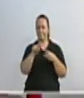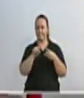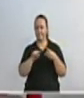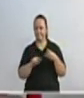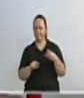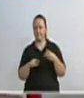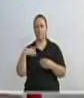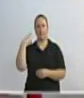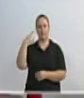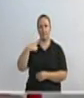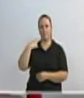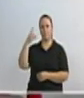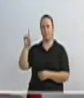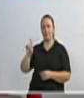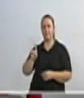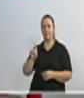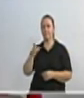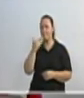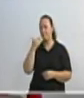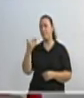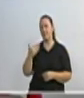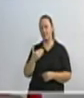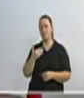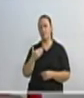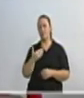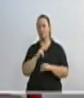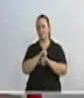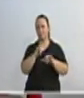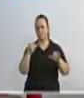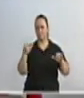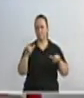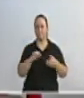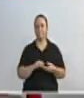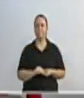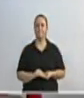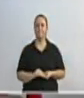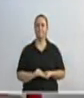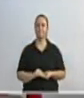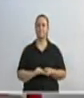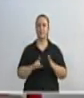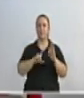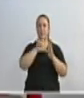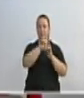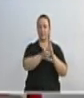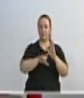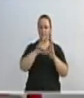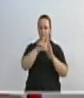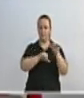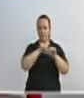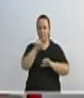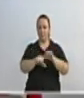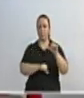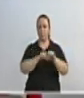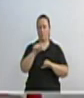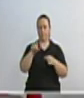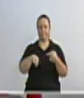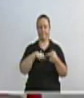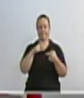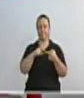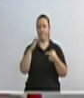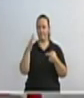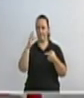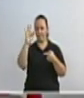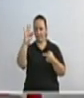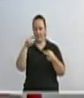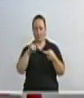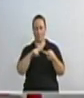nos passou para trazer para vocês. Nós tivemos 2 mudanças na legislação, uma federal e uma estadual, uma